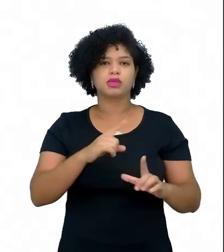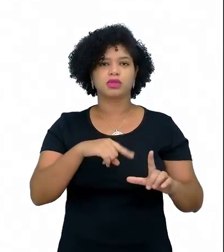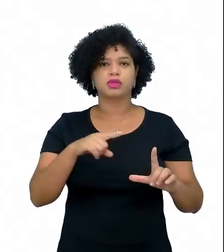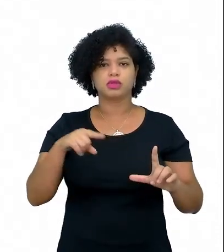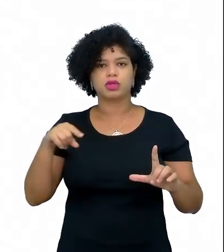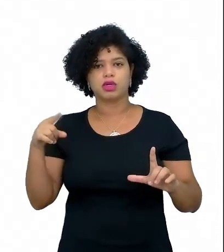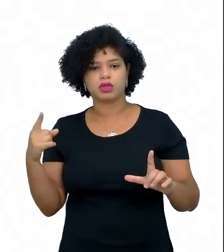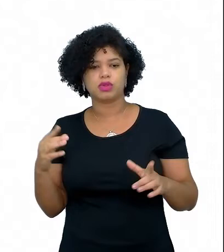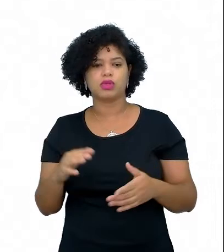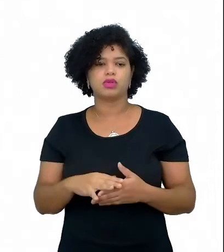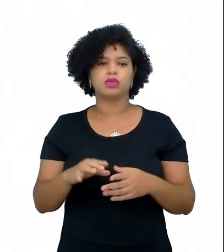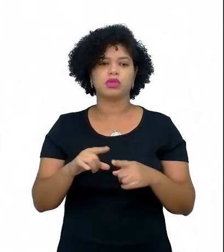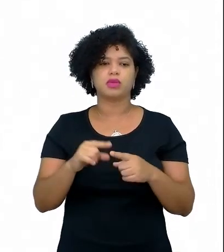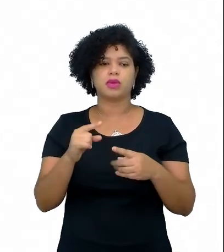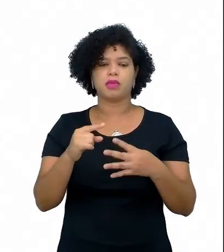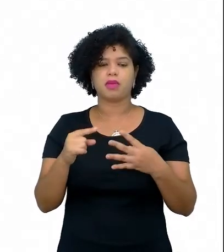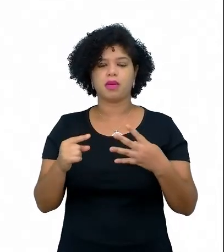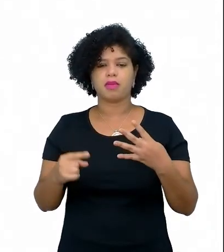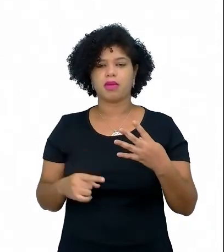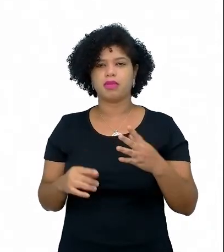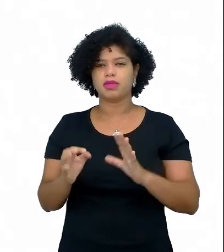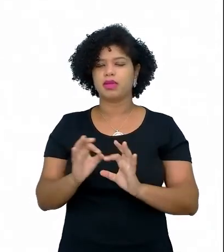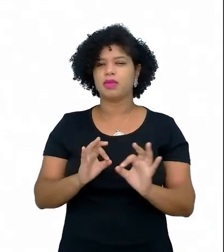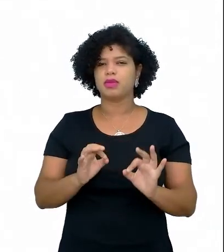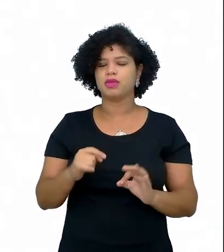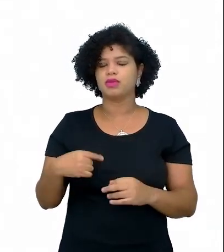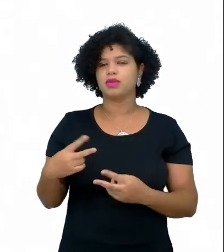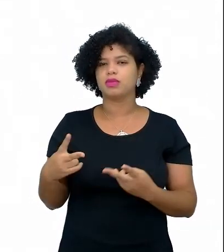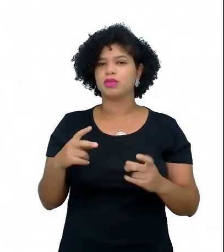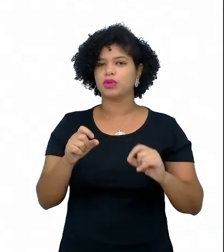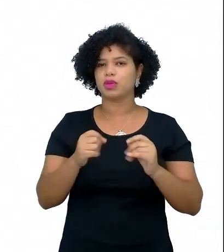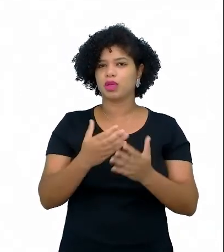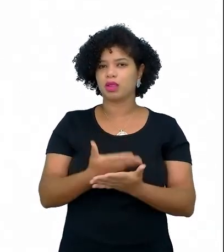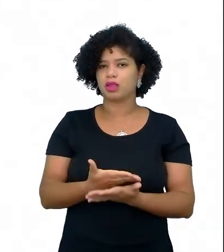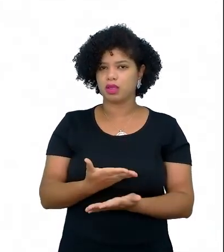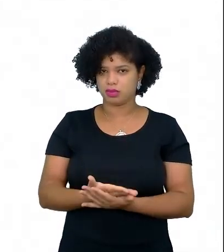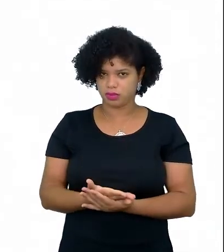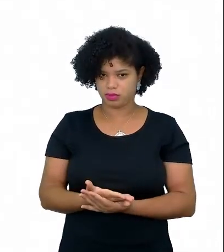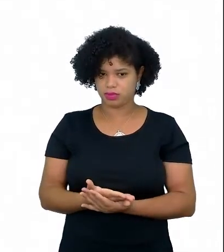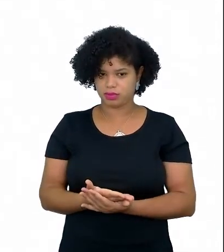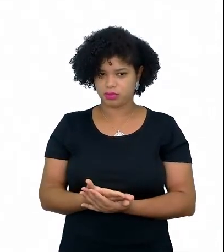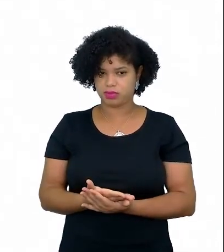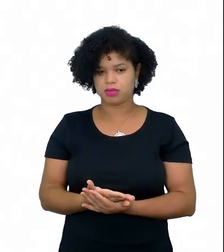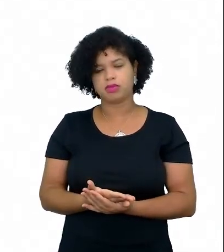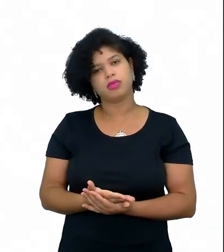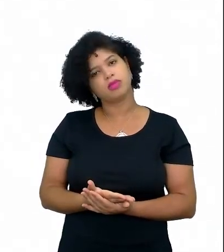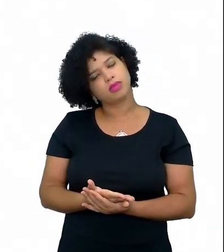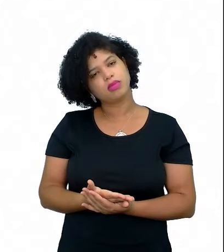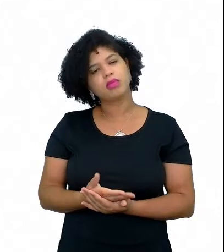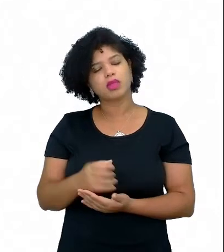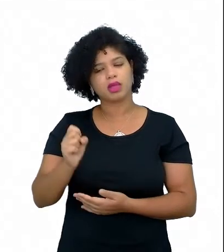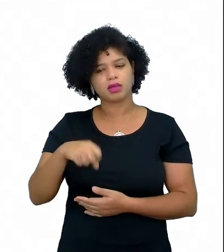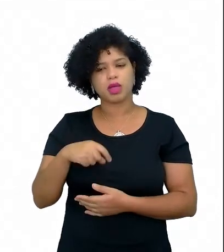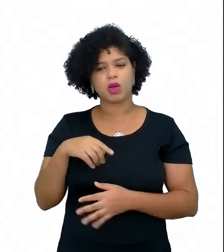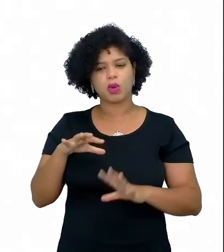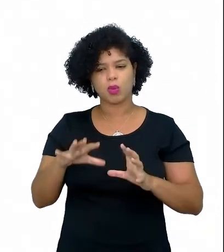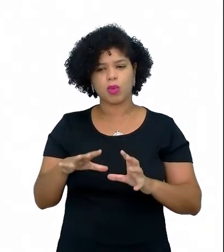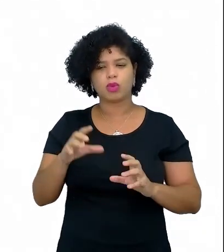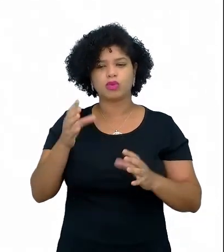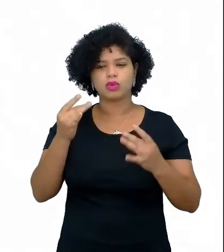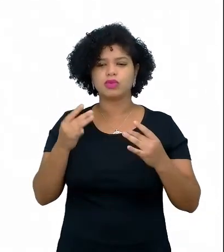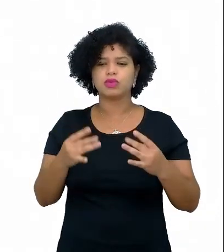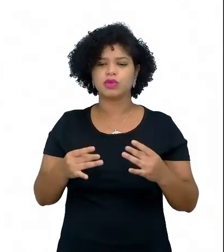meus pontos do meu planejamento. O que eu tenho que observar na minha aula, né? Foram reservados momentos específicos para que os estudantes